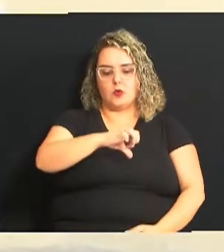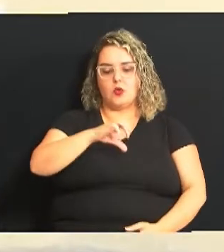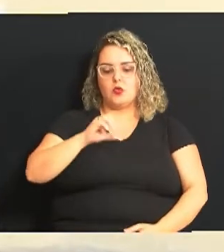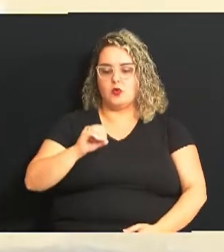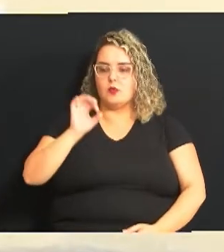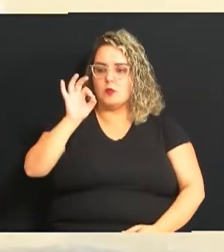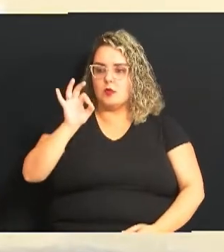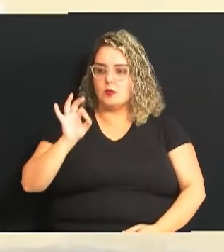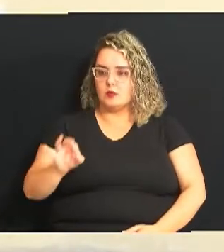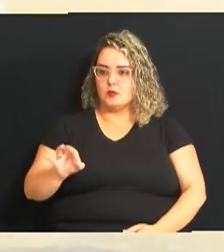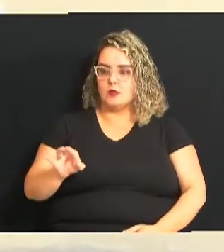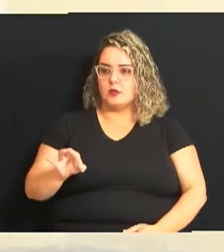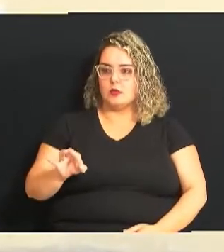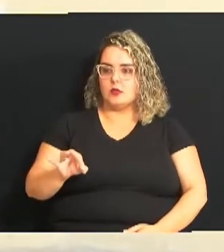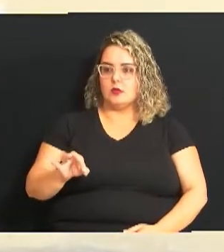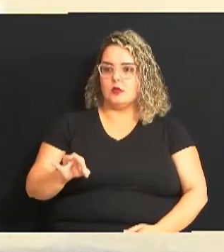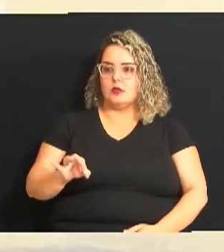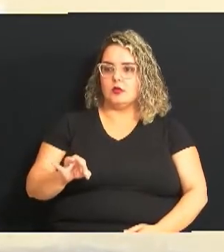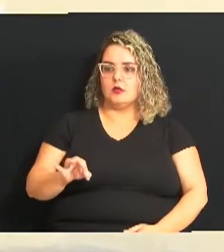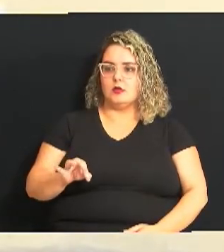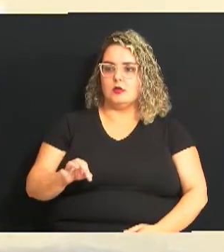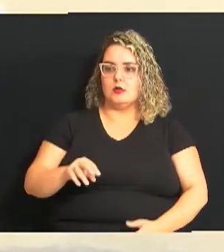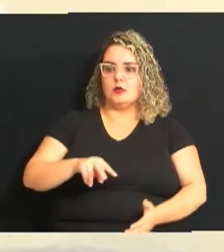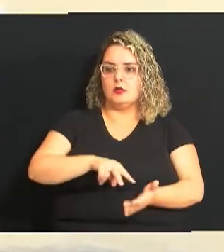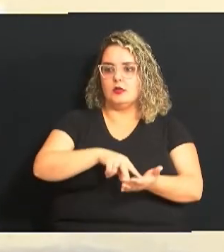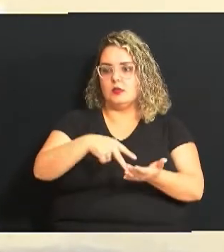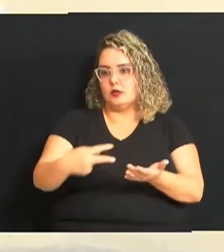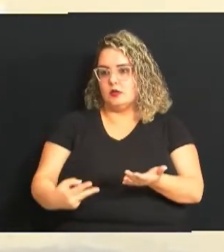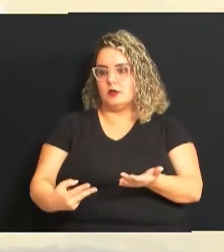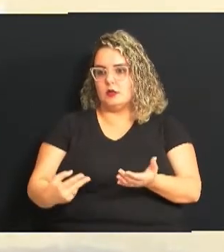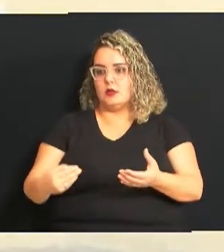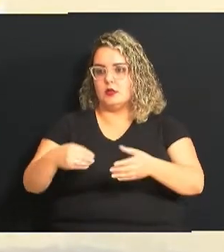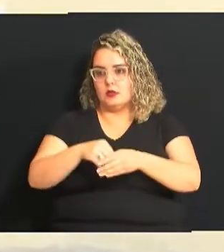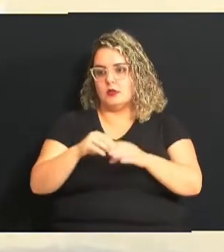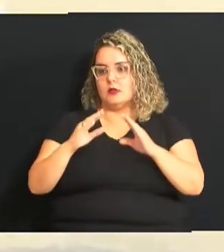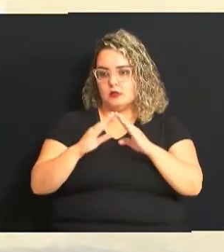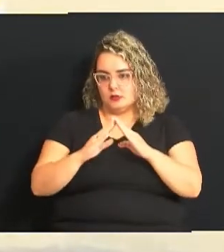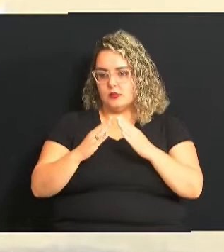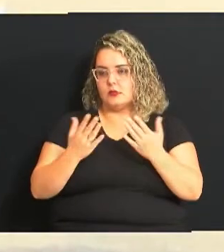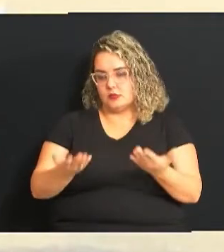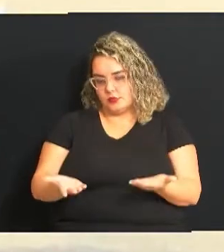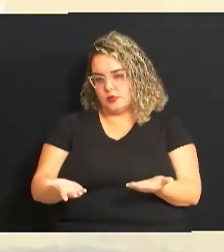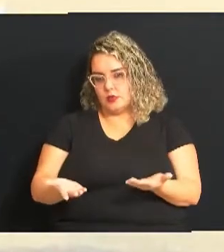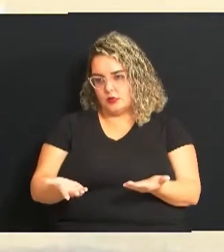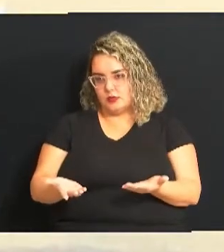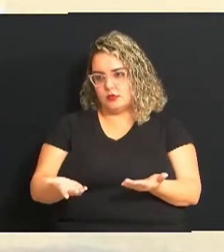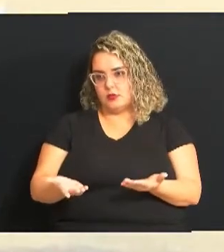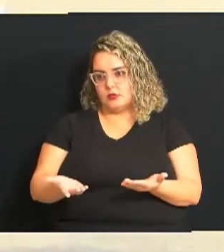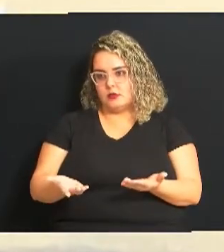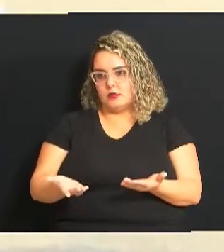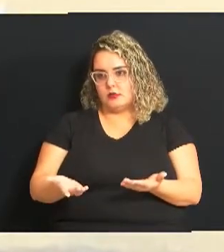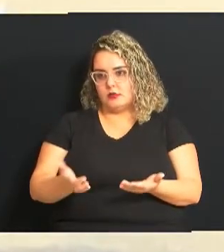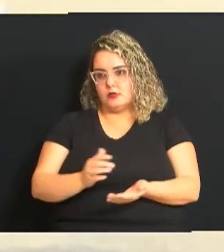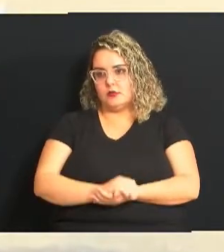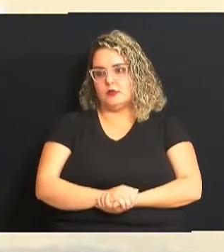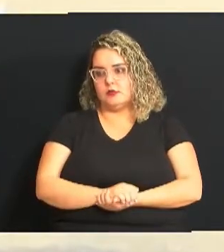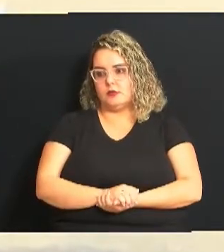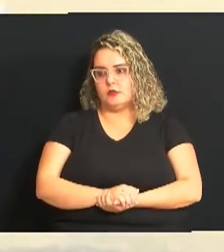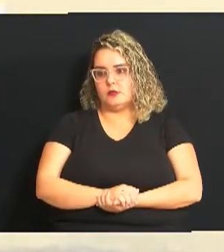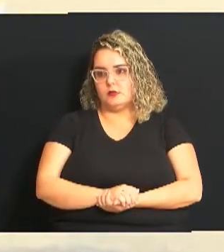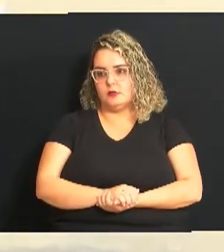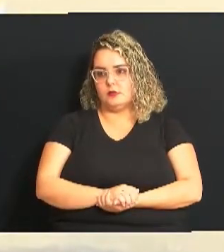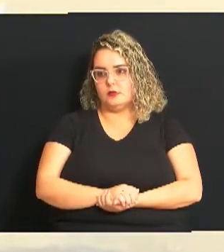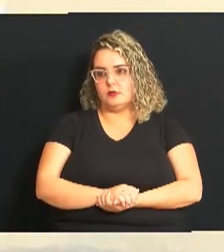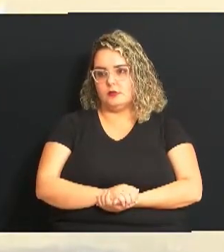90% dos casos de queda dos idosos é dentro de casa. Sim. Né? Então, é